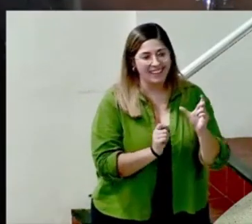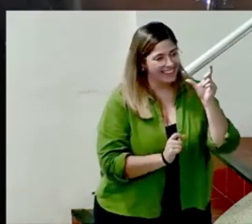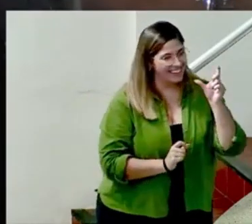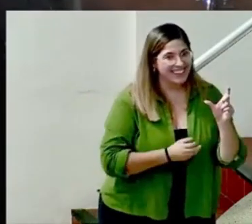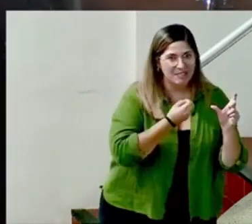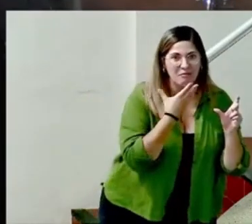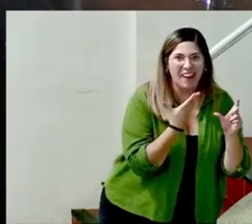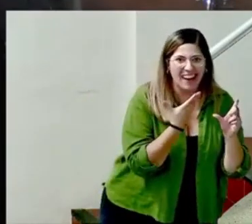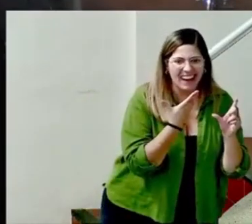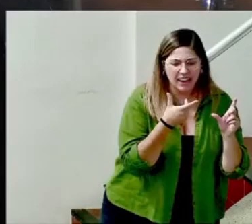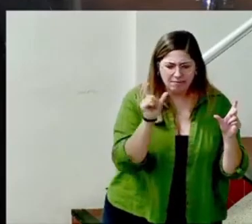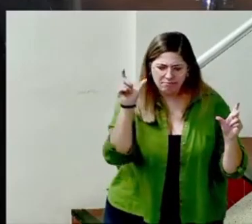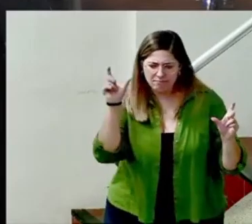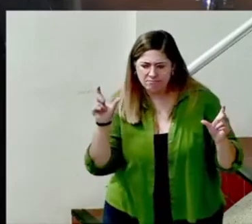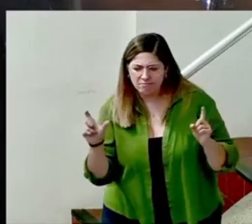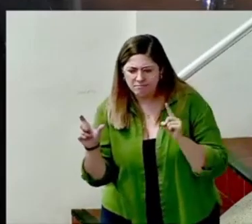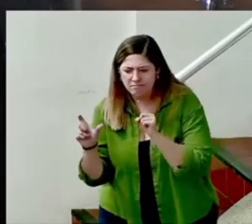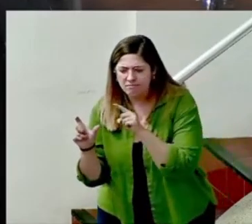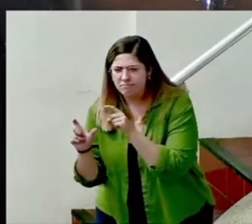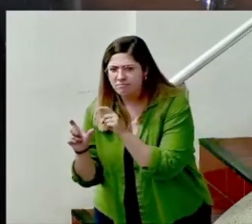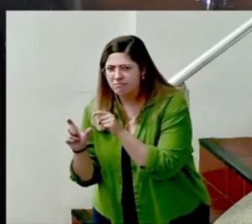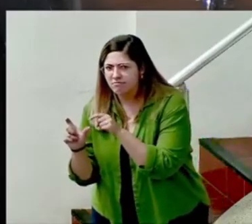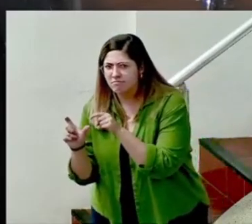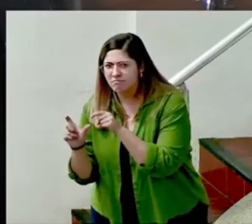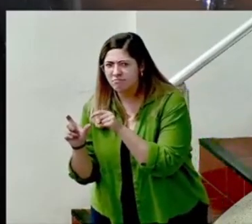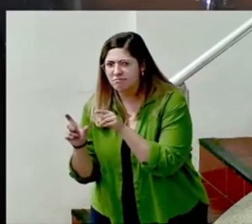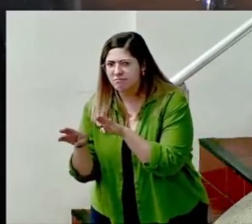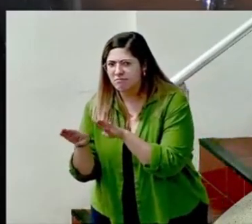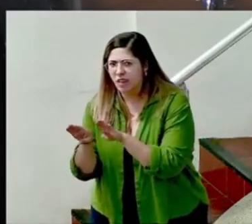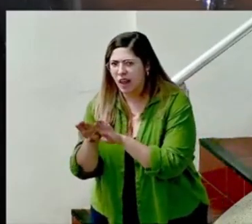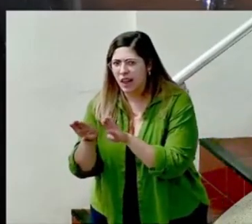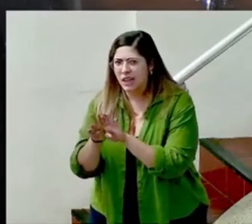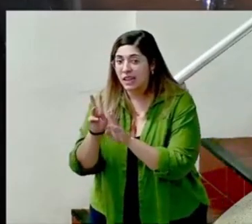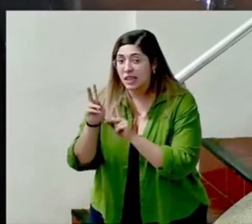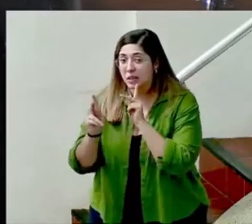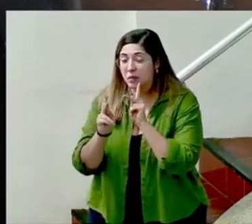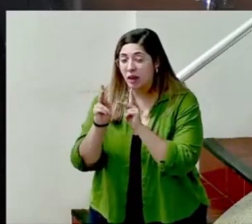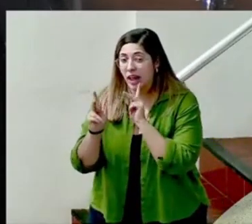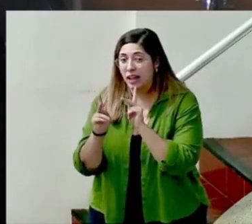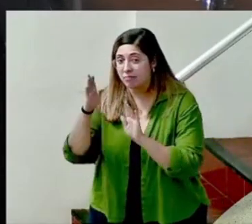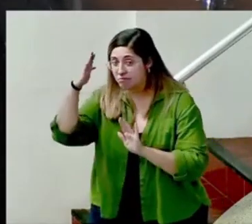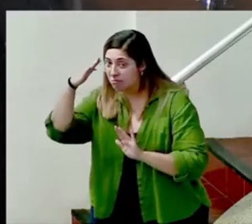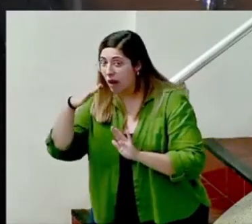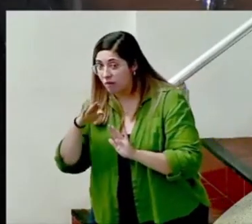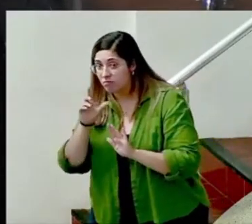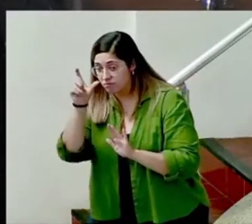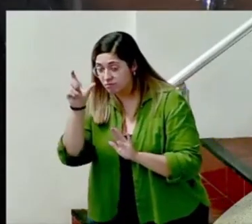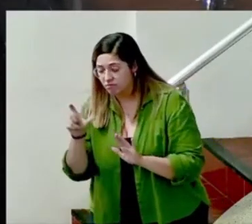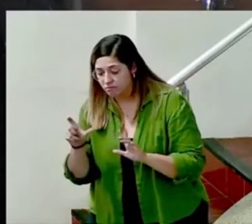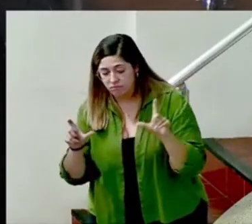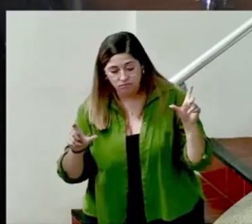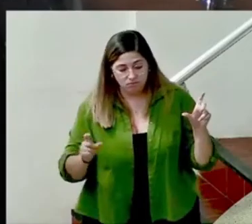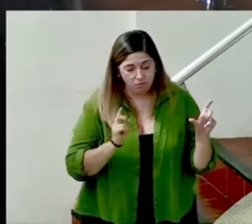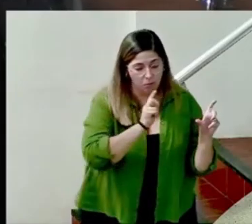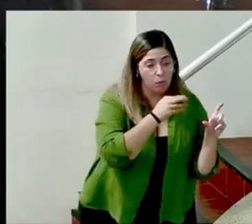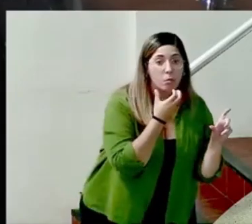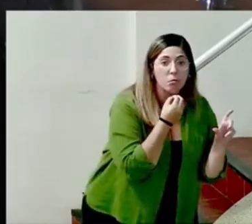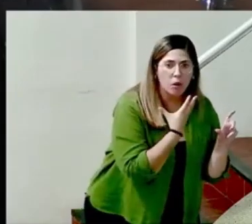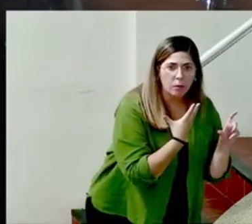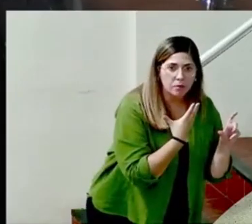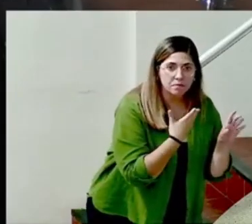bons, Cristo, ao falar deles, está falando sobre os olhos do Espírito,